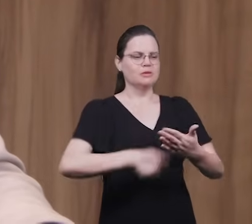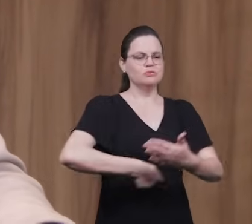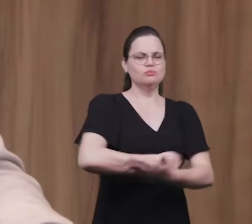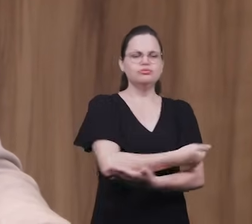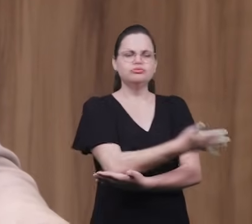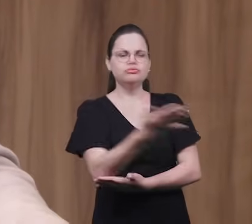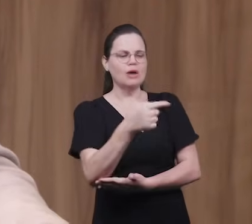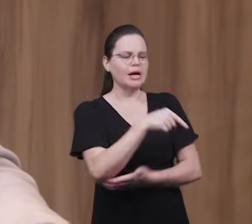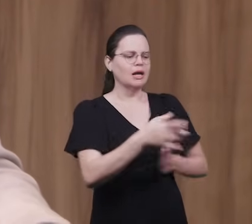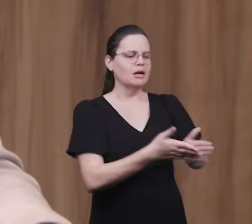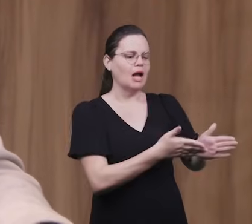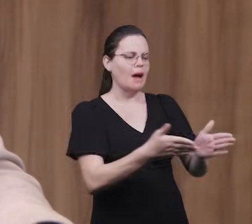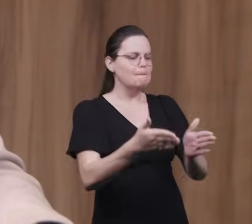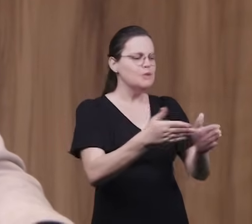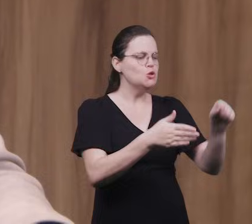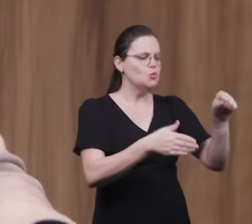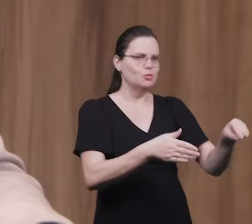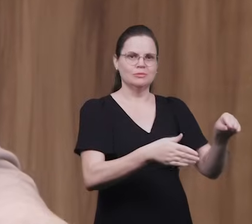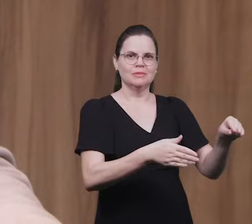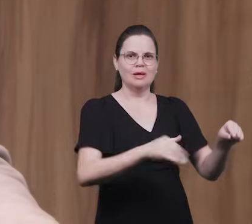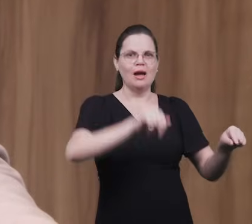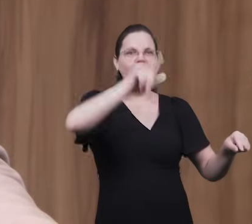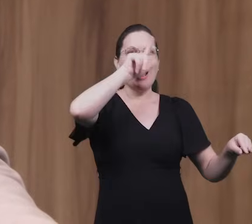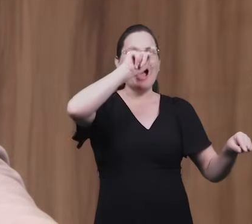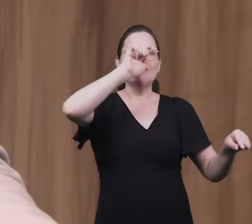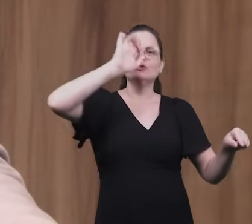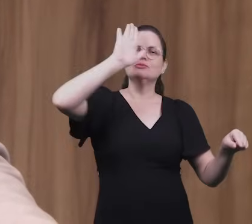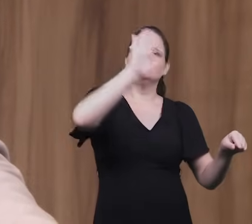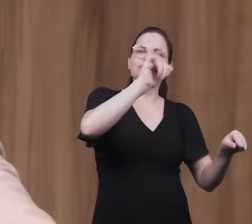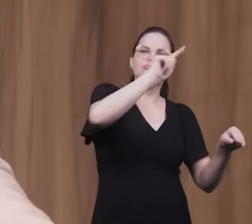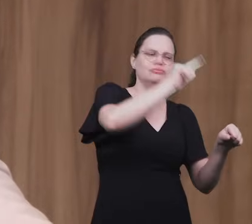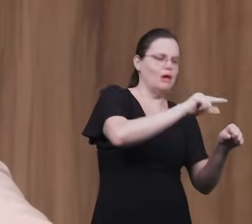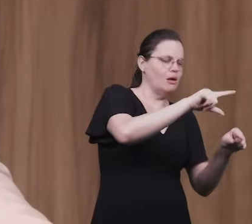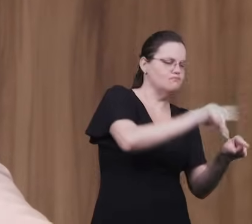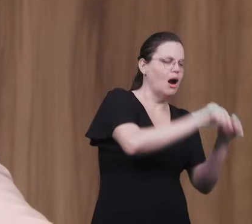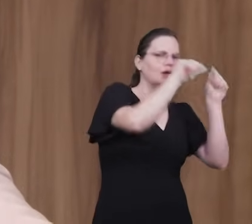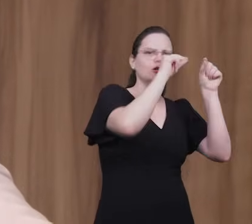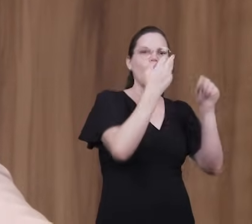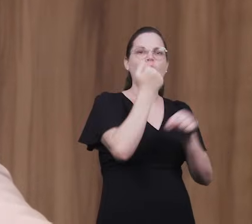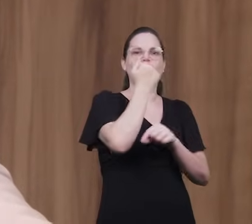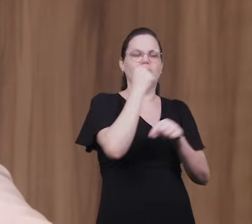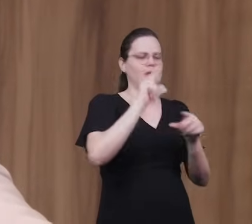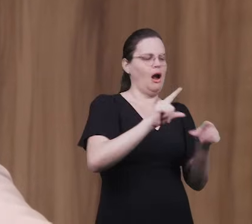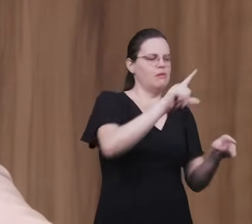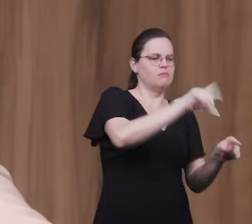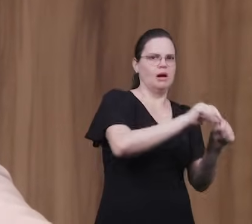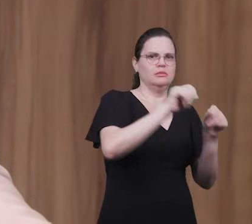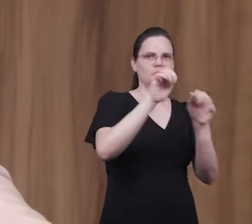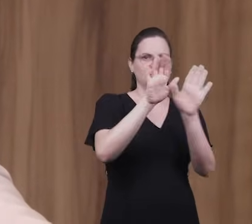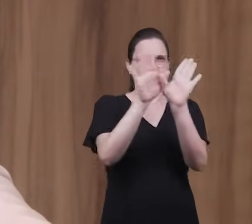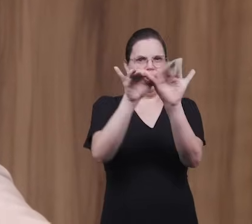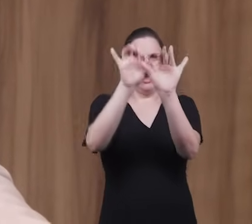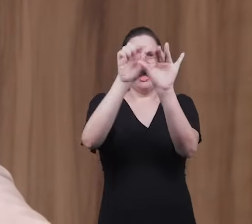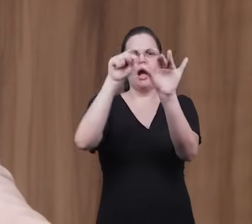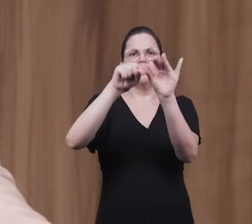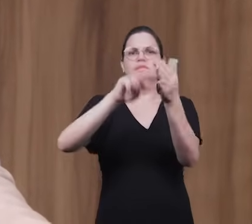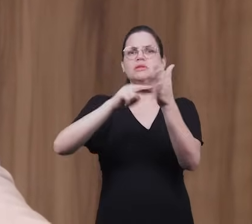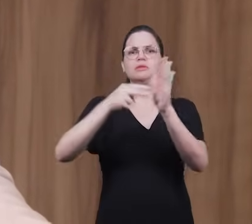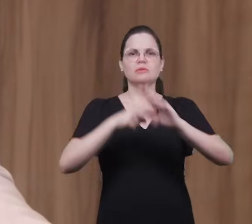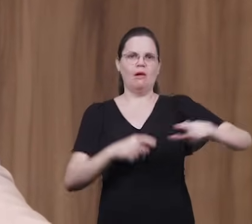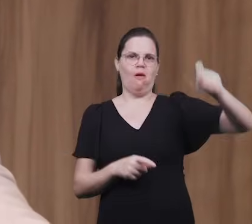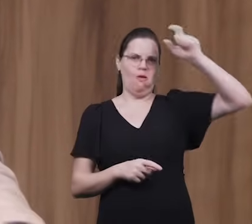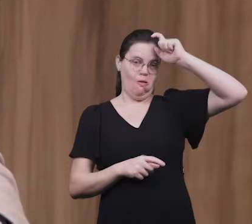caminho e vêm as aves dos céus e comem essa semente. E Jesus disse que essas aves significavam ali o